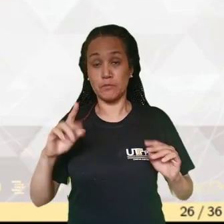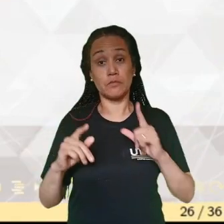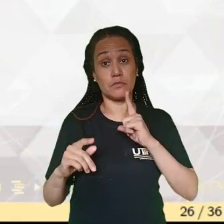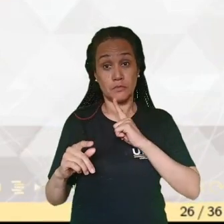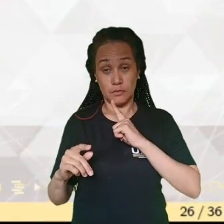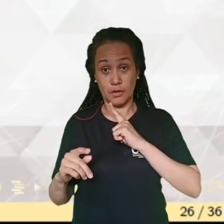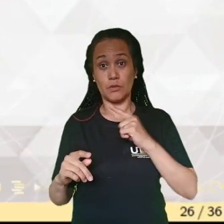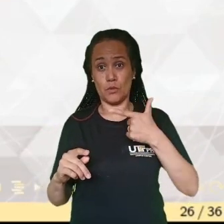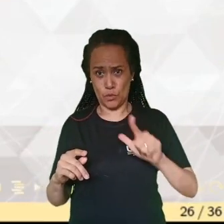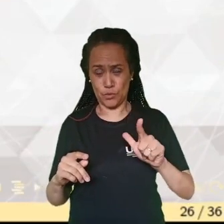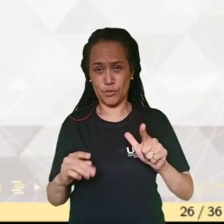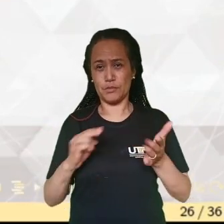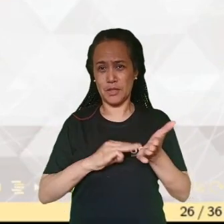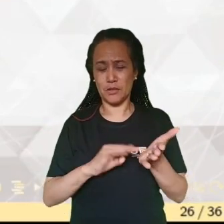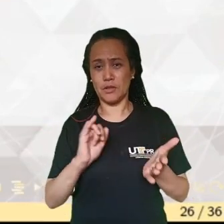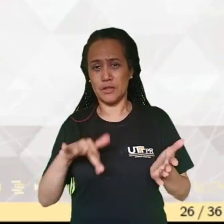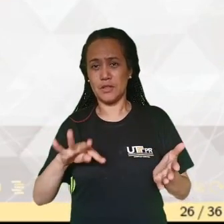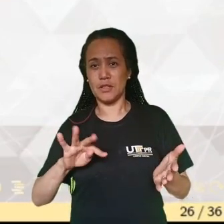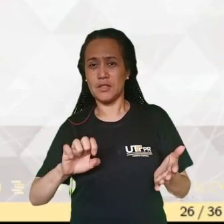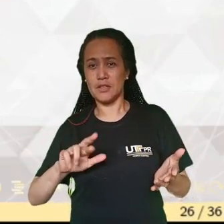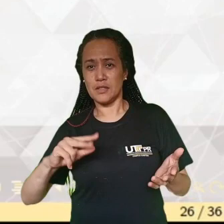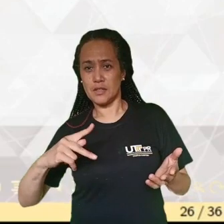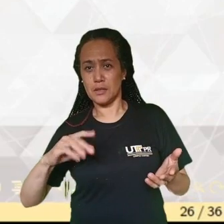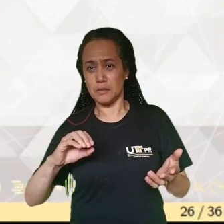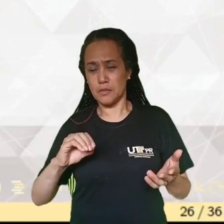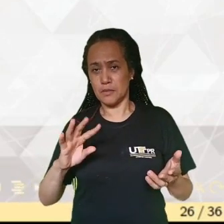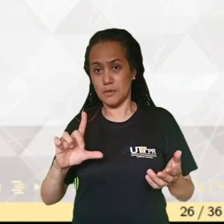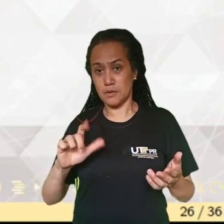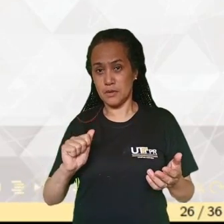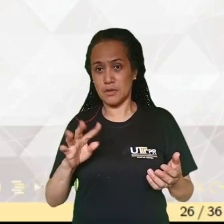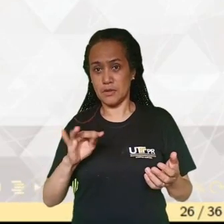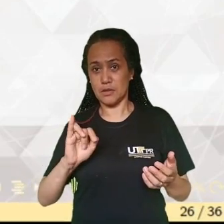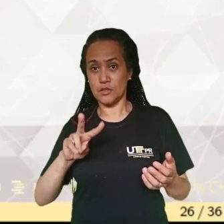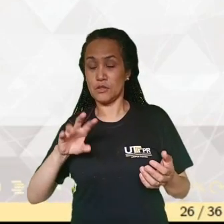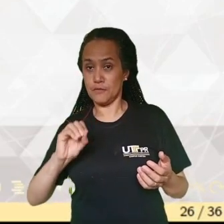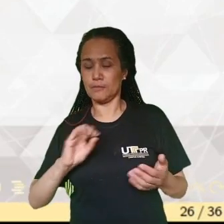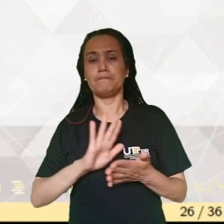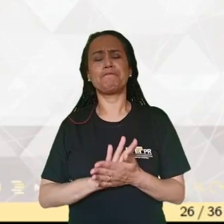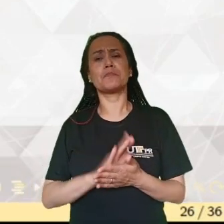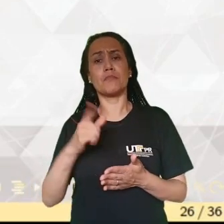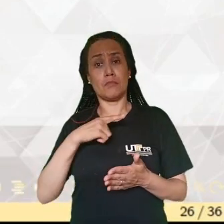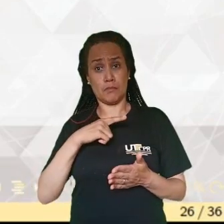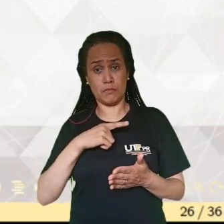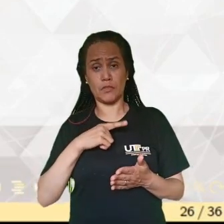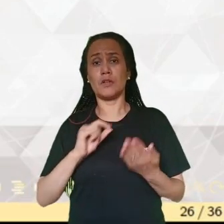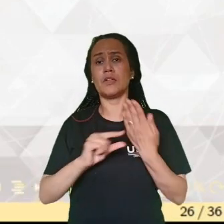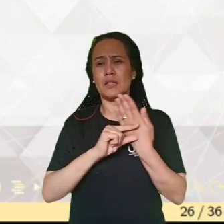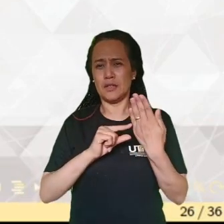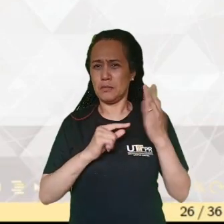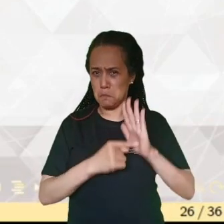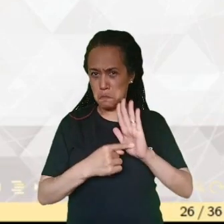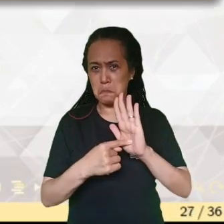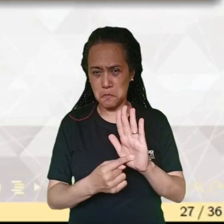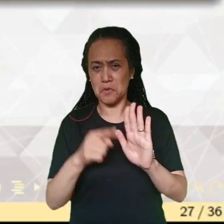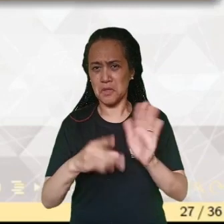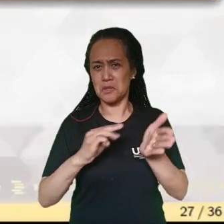interpolativo. Muitas vezes é um método muito utilizado em várias situações. Nas referências que utilizamos, eu não apresento esse método, mas algumas vezes